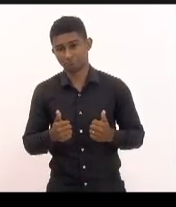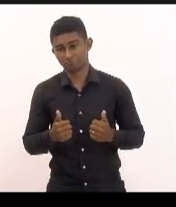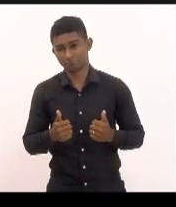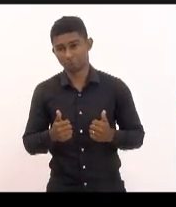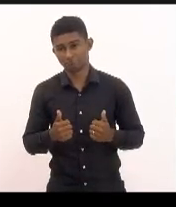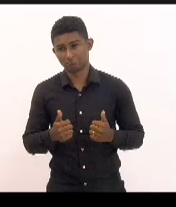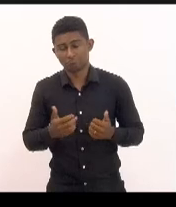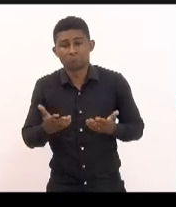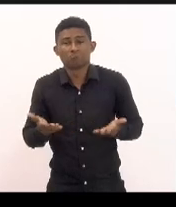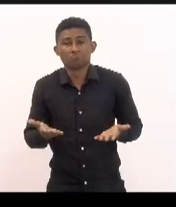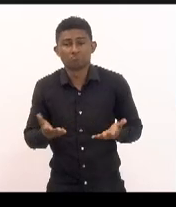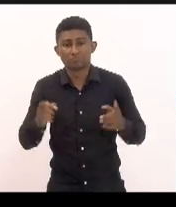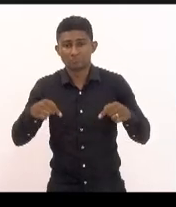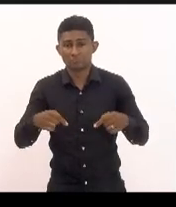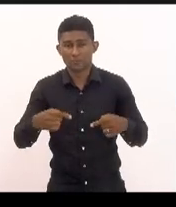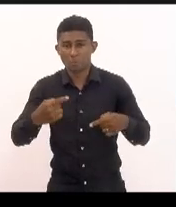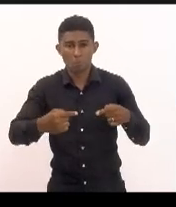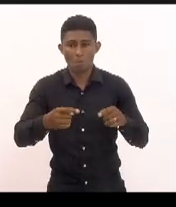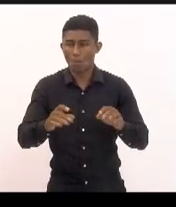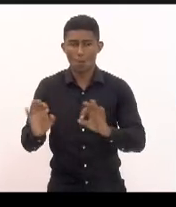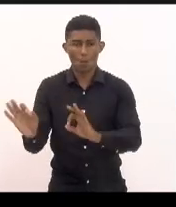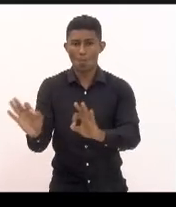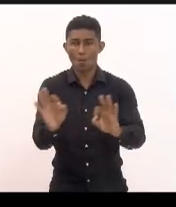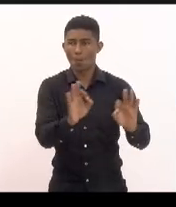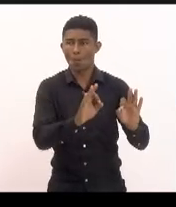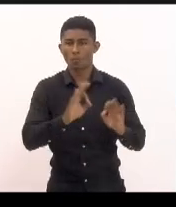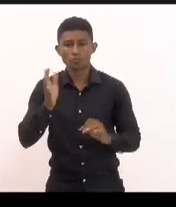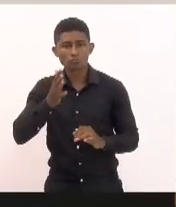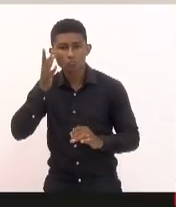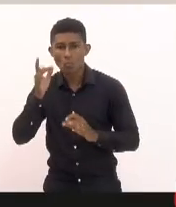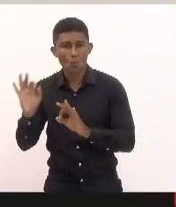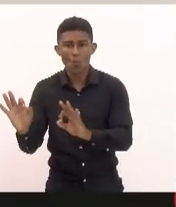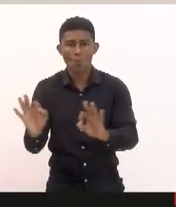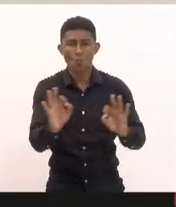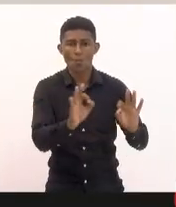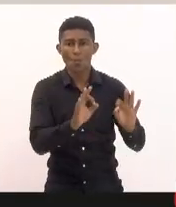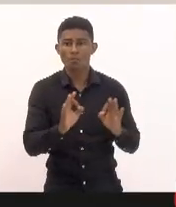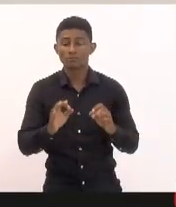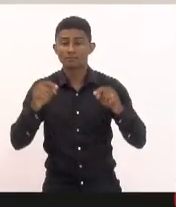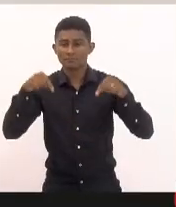Nada mais havendo a tratar e não havendo mais oradores inscritos,